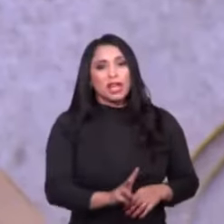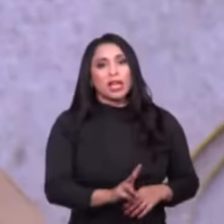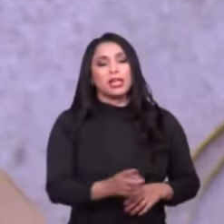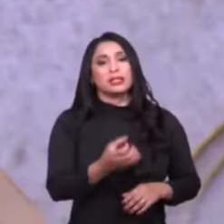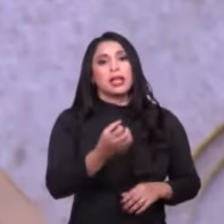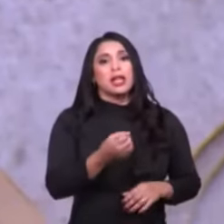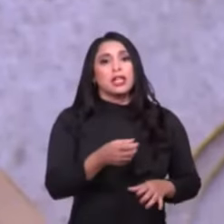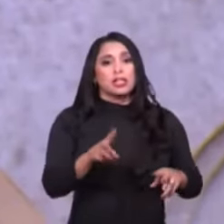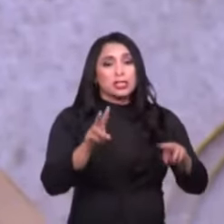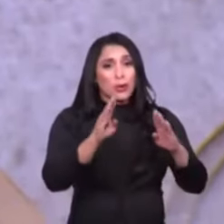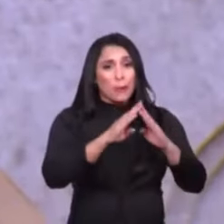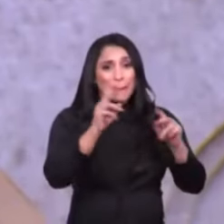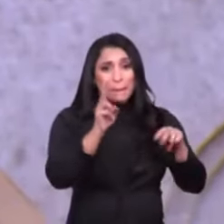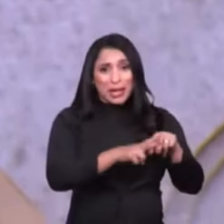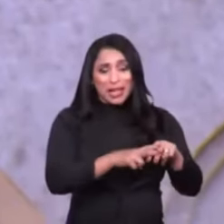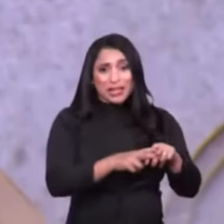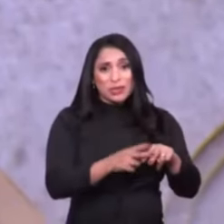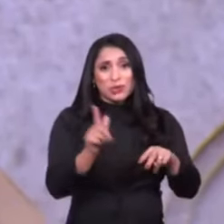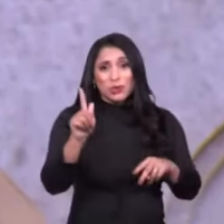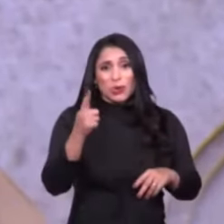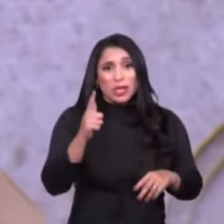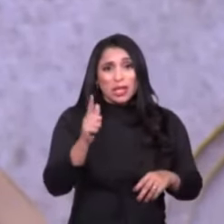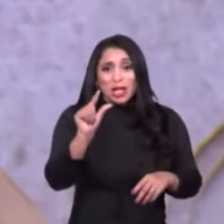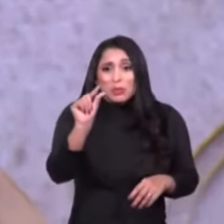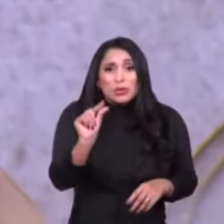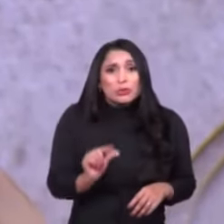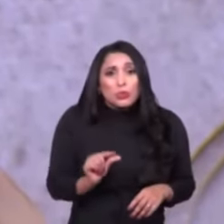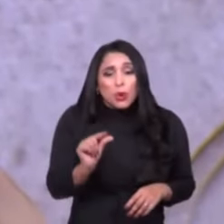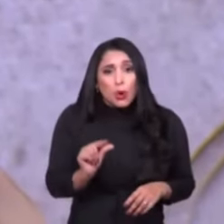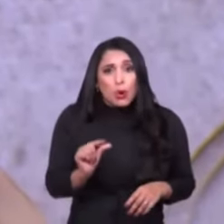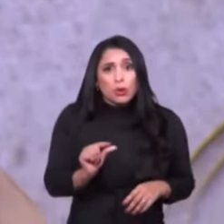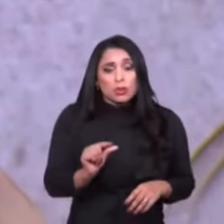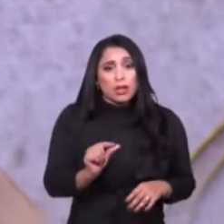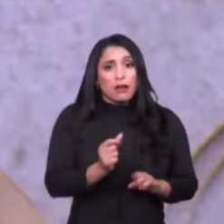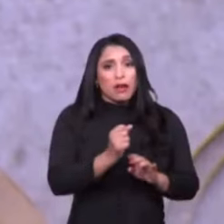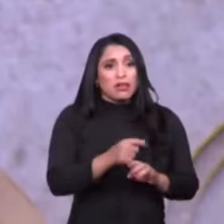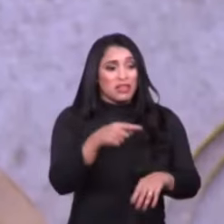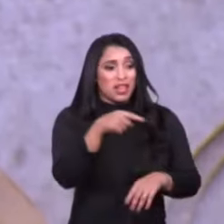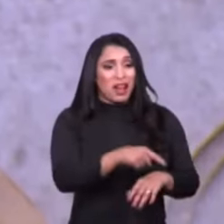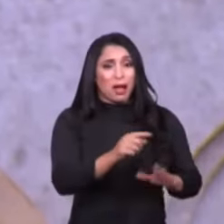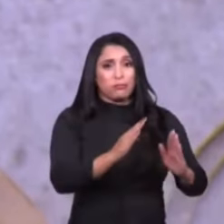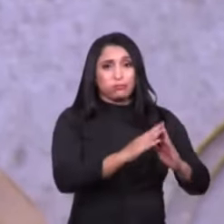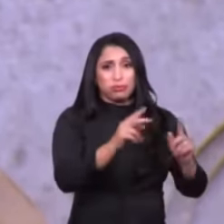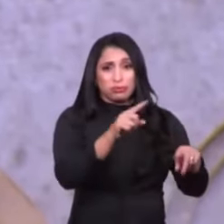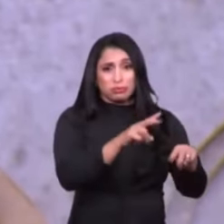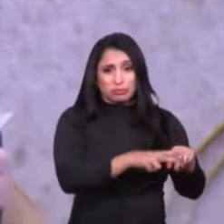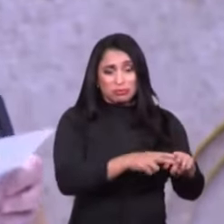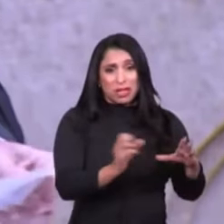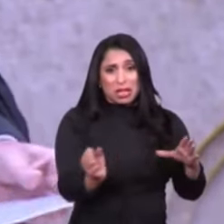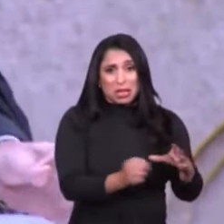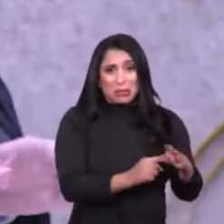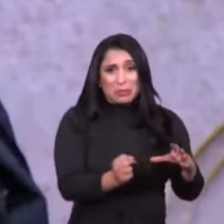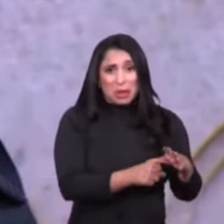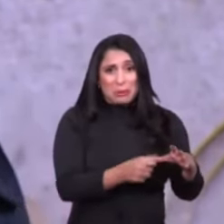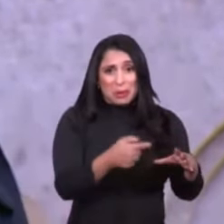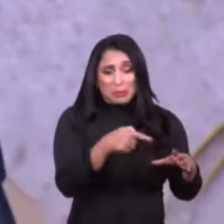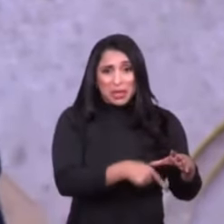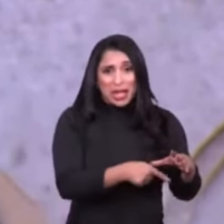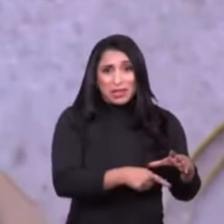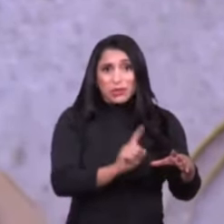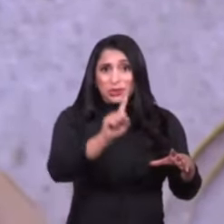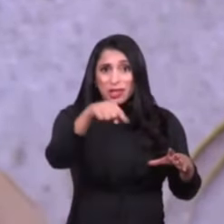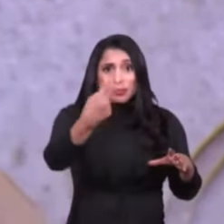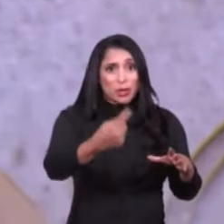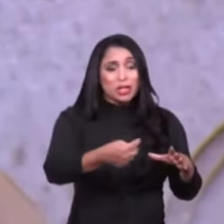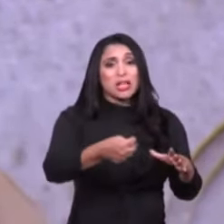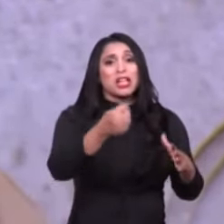que são presos por pequenas quantidades de droga e vão engrossar as fileiras do crime organizado e das facções criminosas